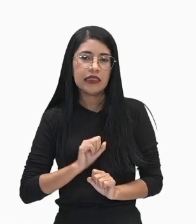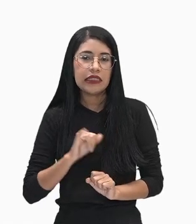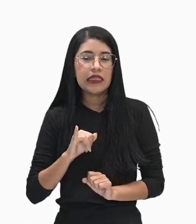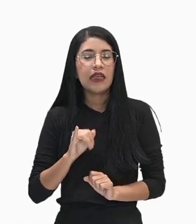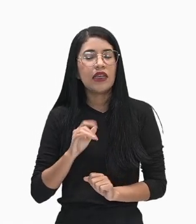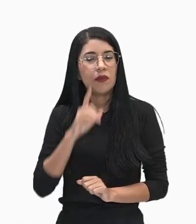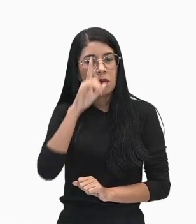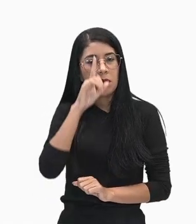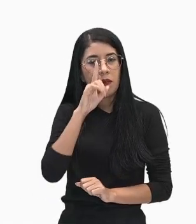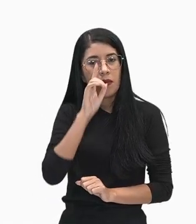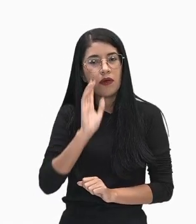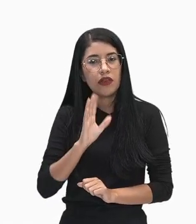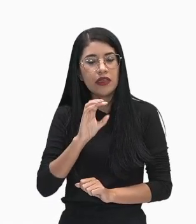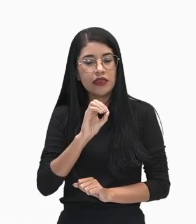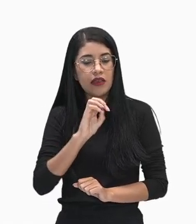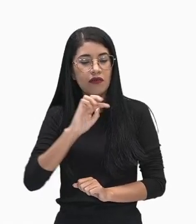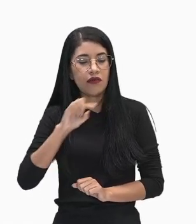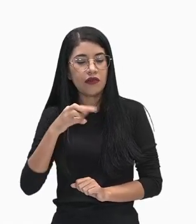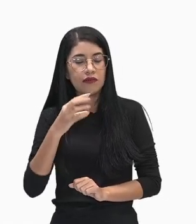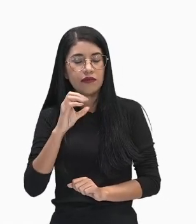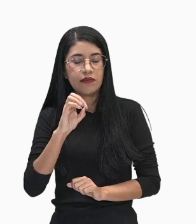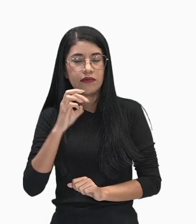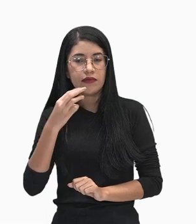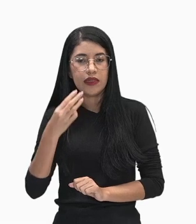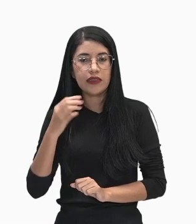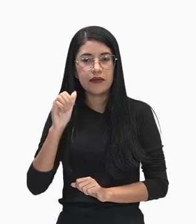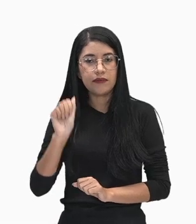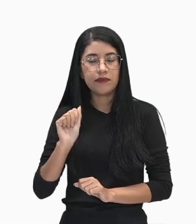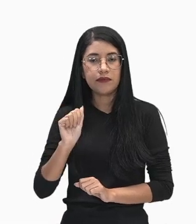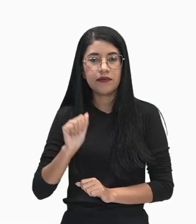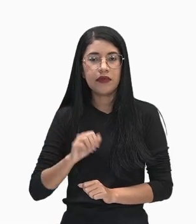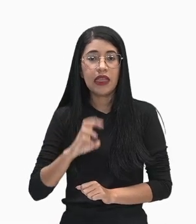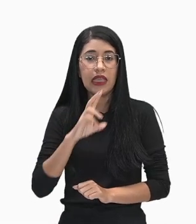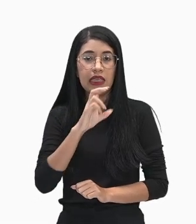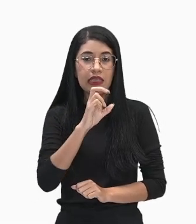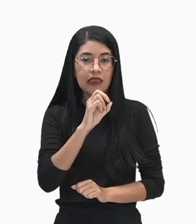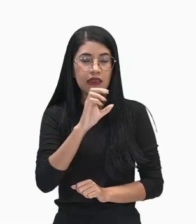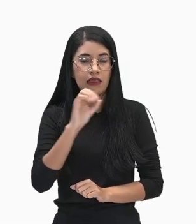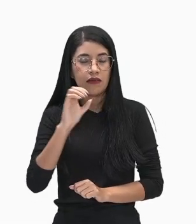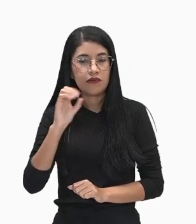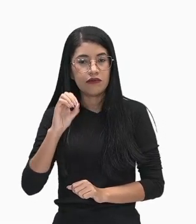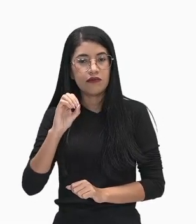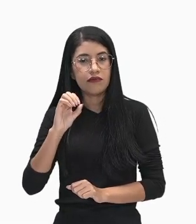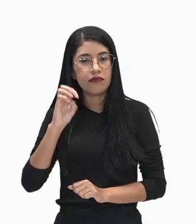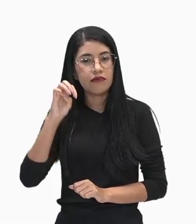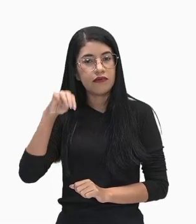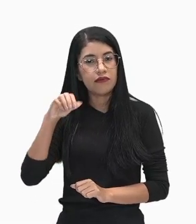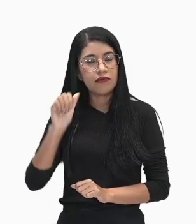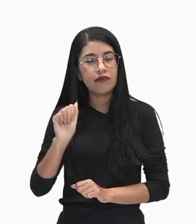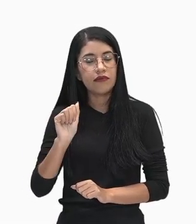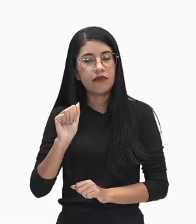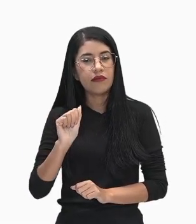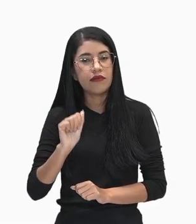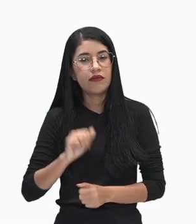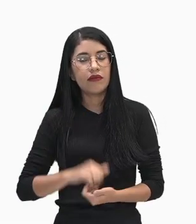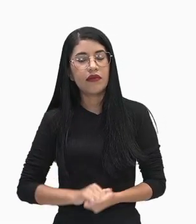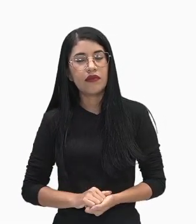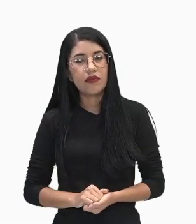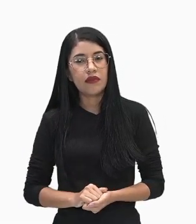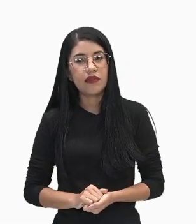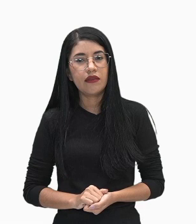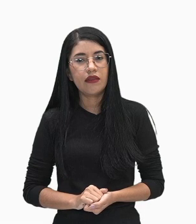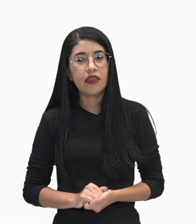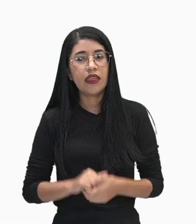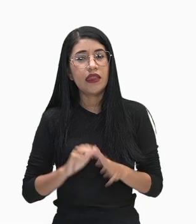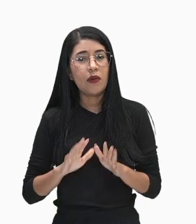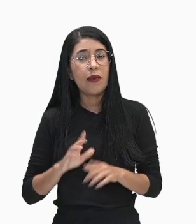é 0,03 ampere. E aí, olha aqui, 500 miliamperes é meio ampere. Aí, pessoal, aí já